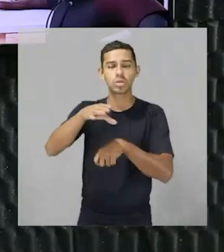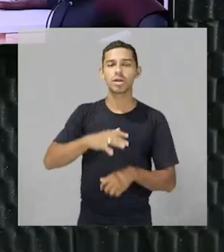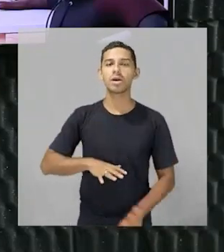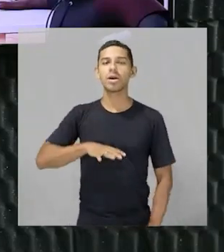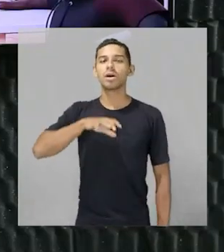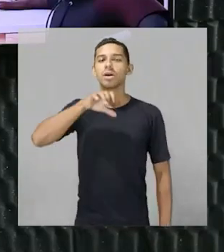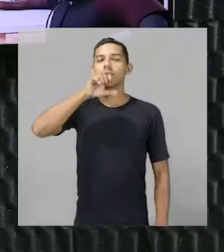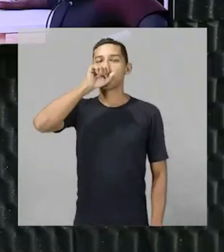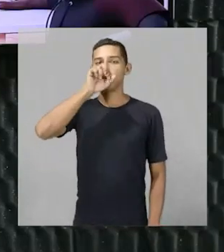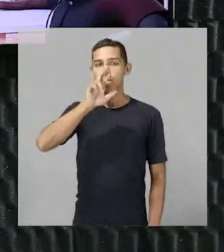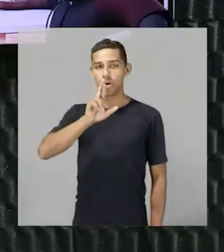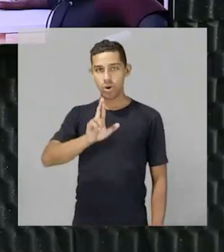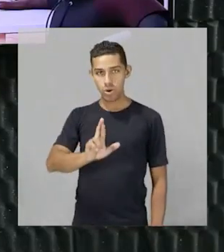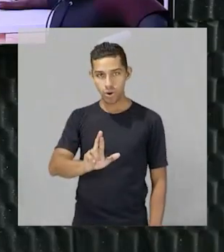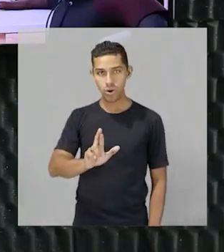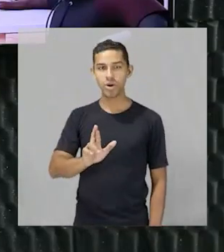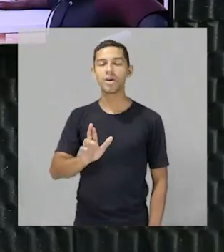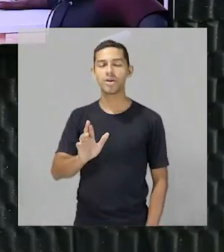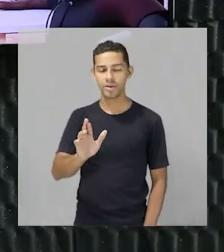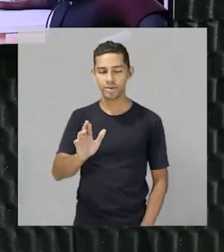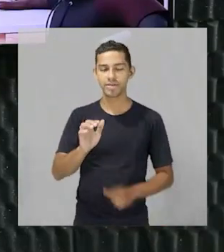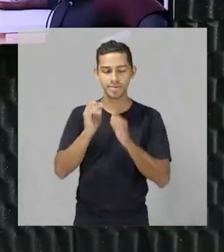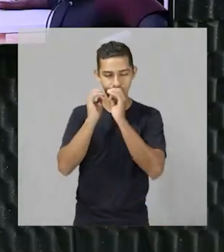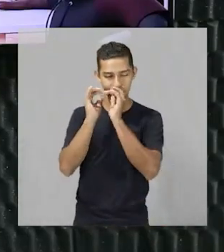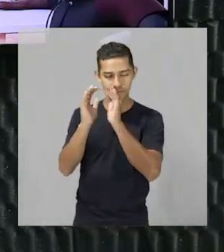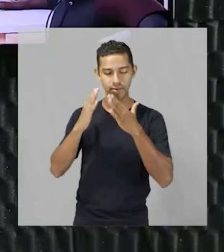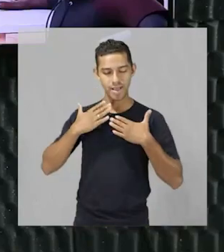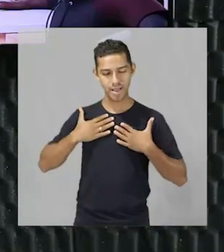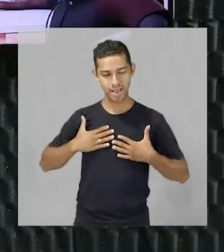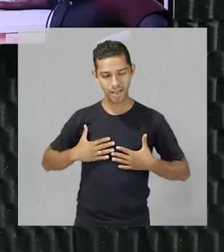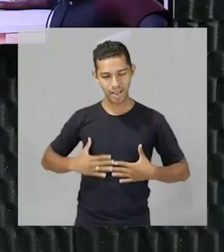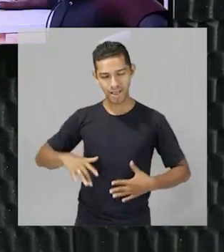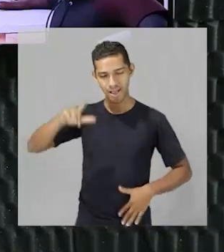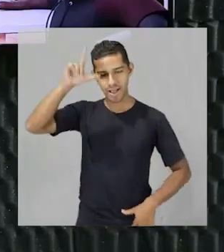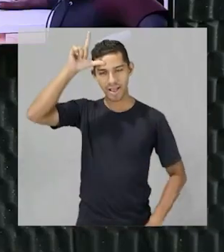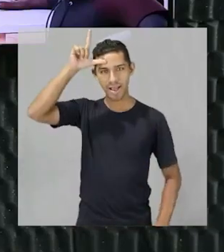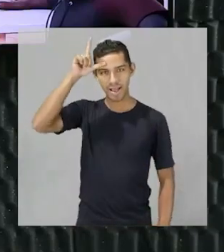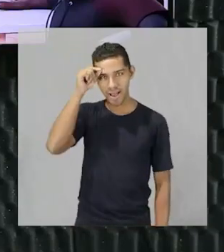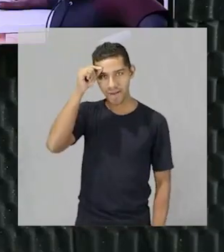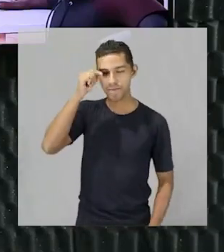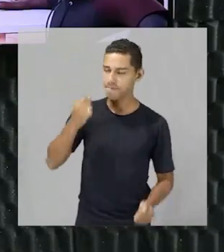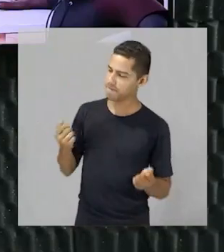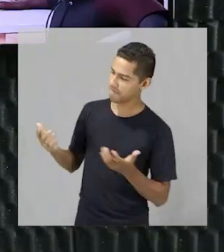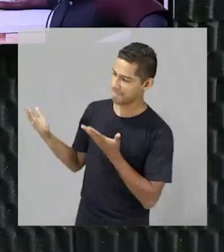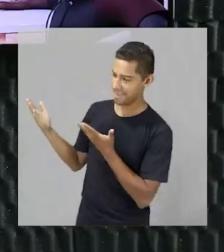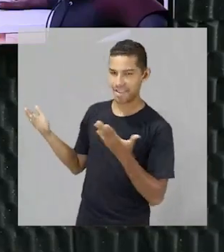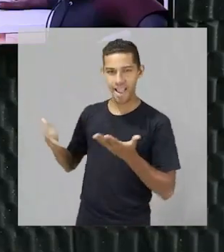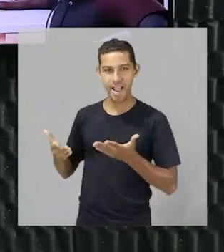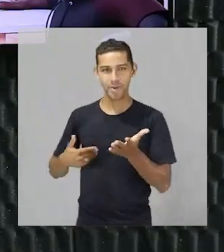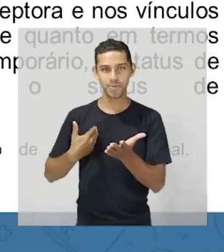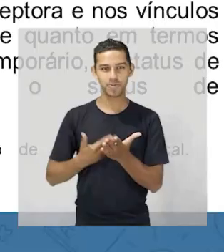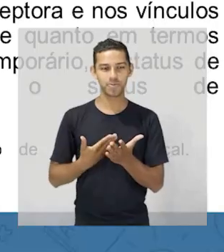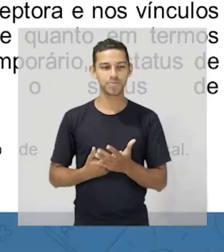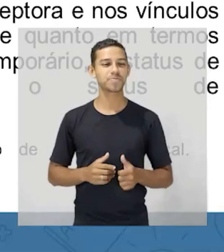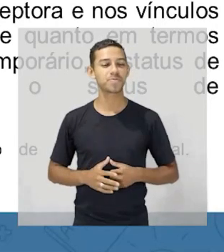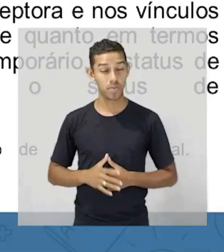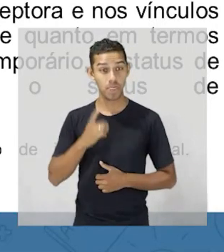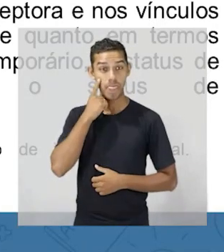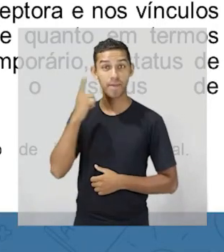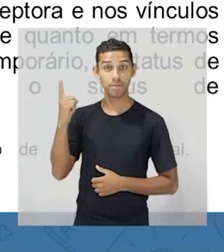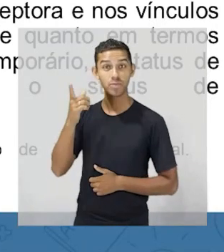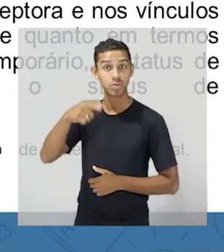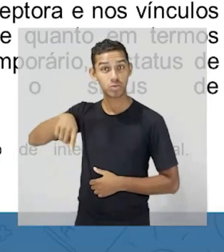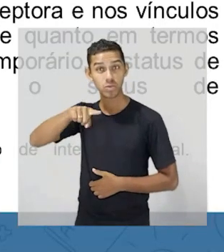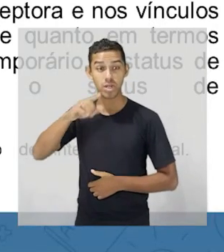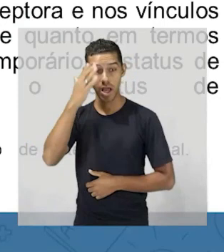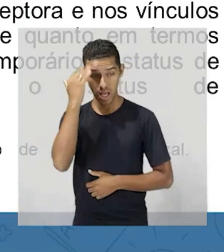respirar, ó. Oxigênio teu cérebro. E vamos para cima, que aqui tem muita coisa bacana, tem muito sucesso. Tu já